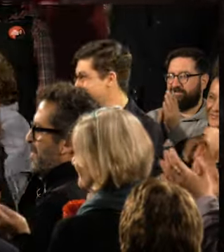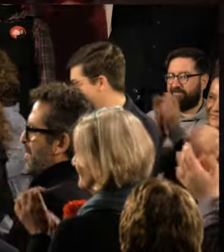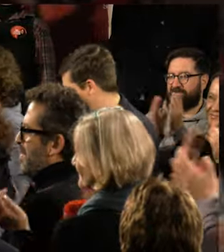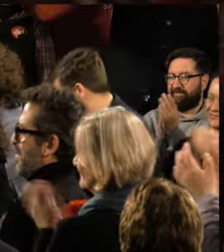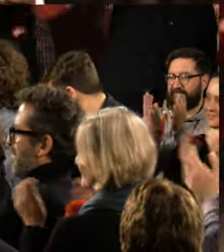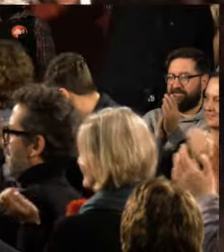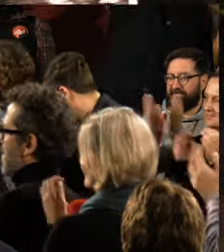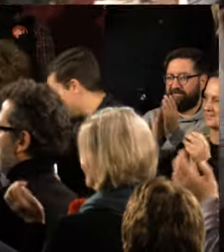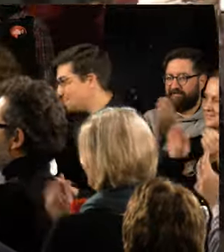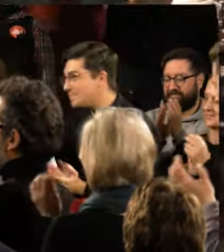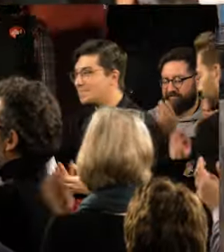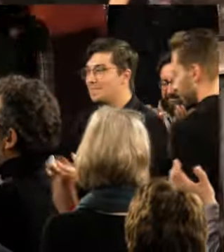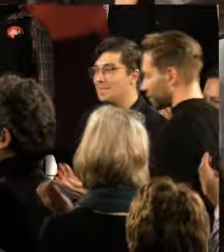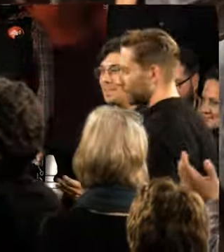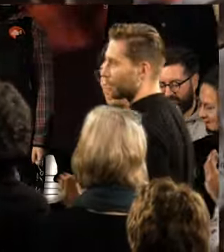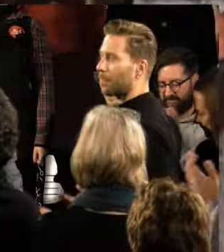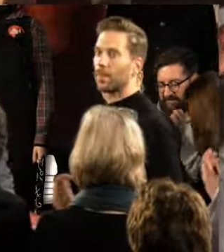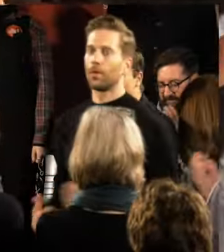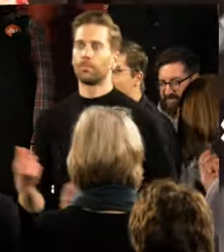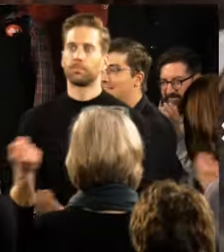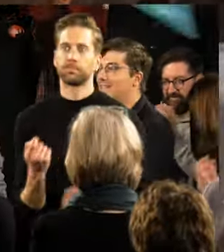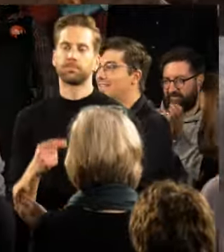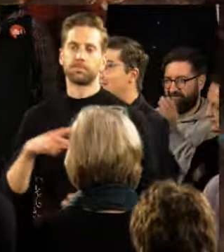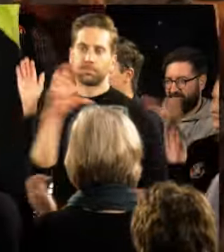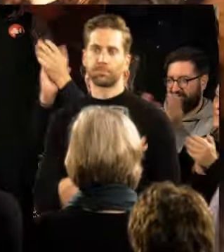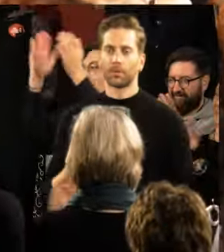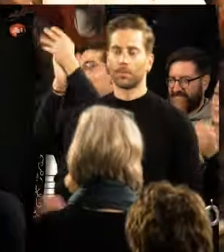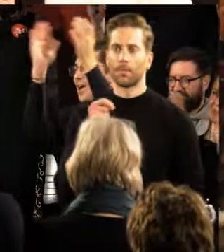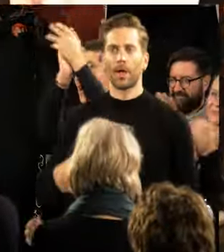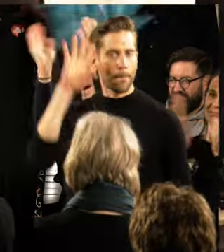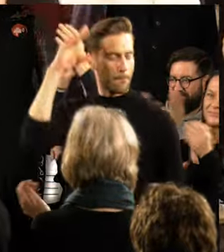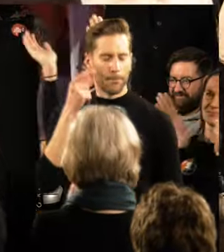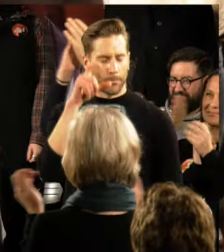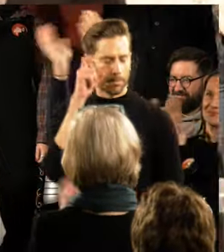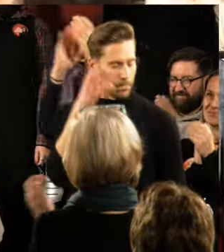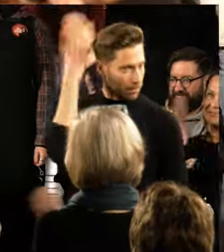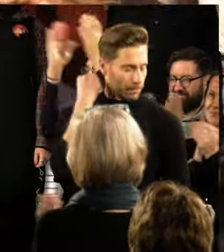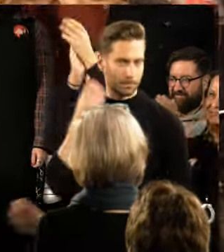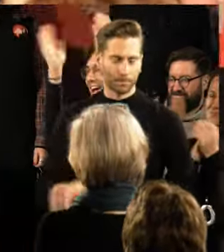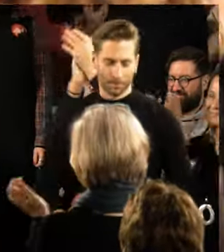Ficamos agora com a Coordenadora Nacional do Bloco de Esquerda, Mariana Mortágua.